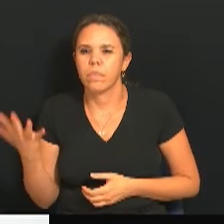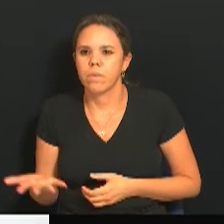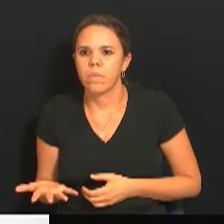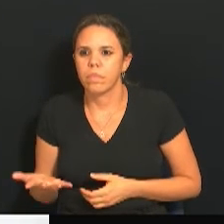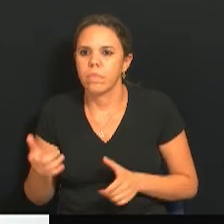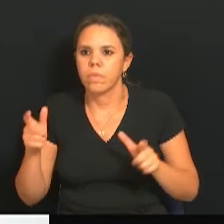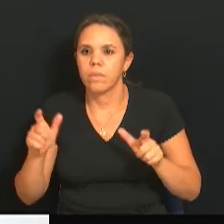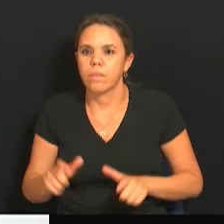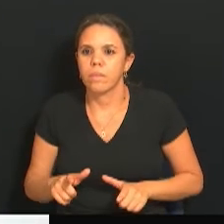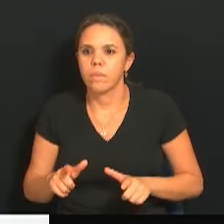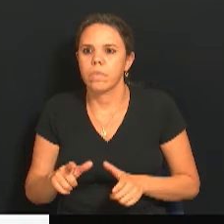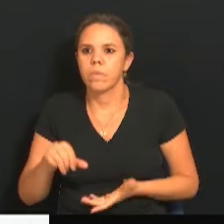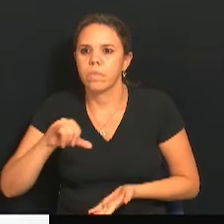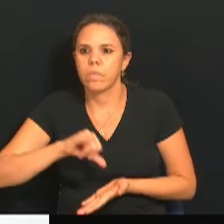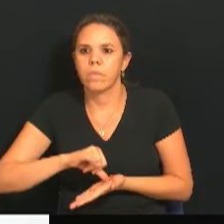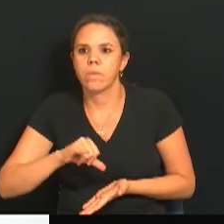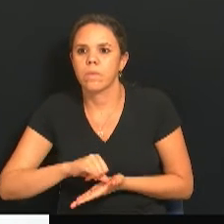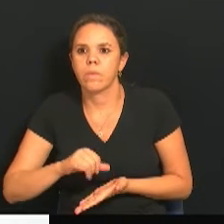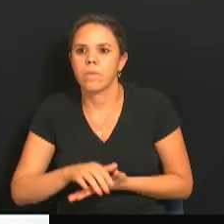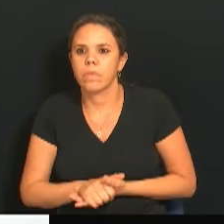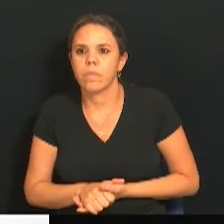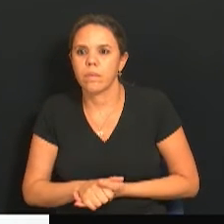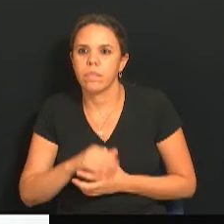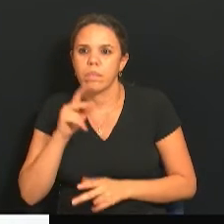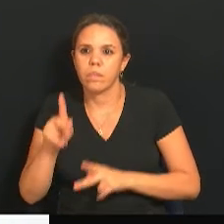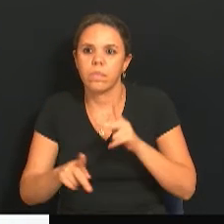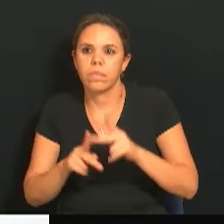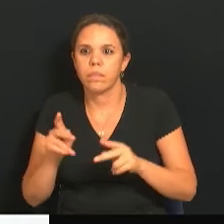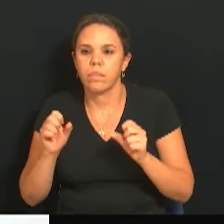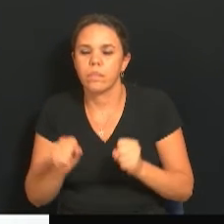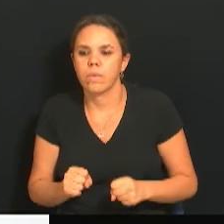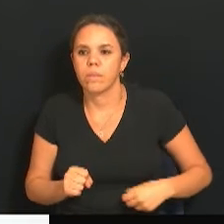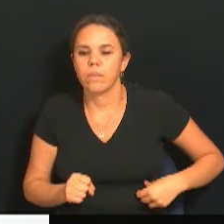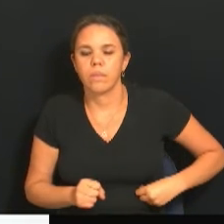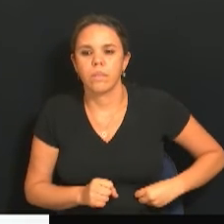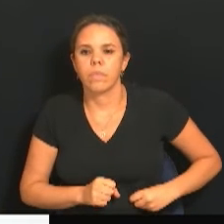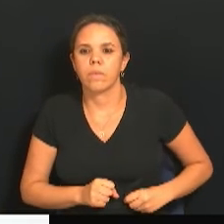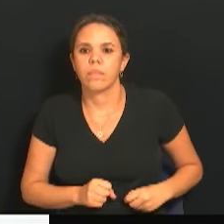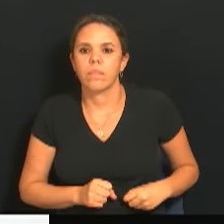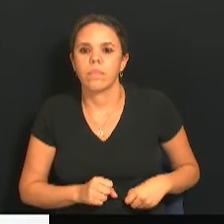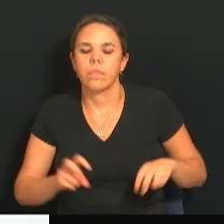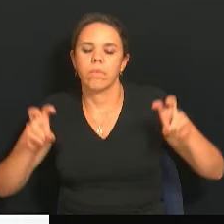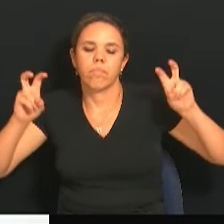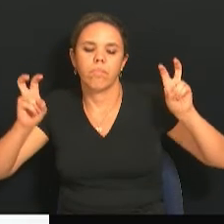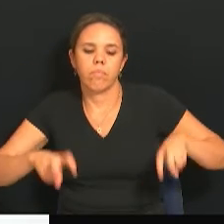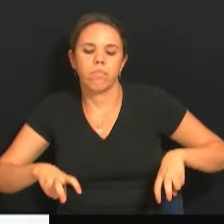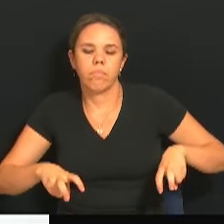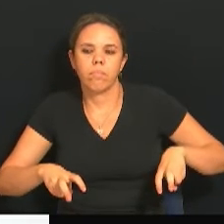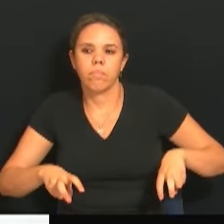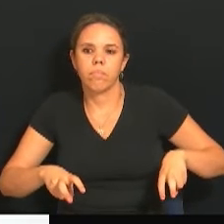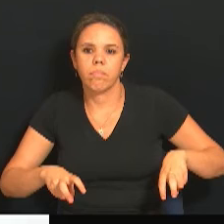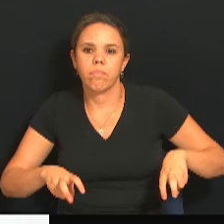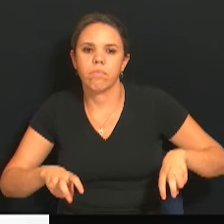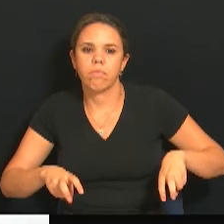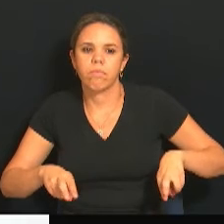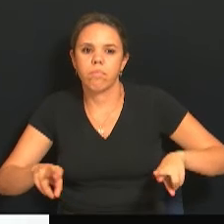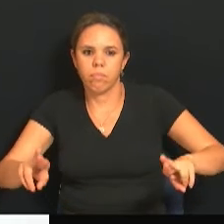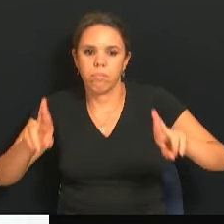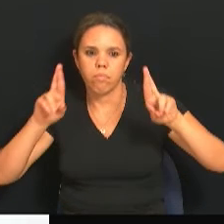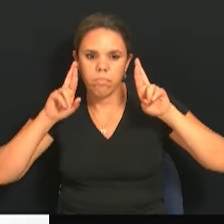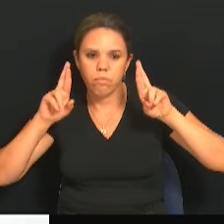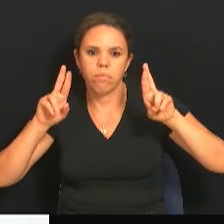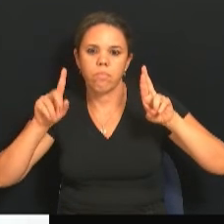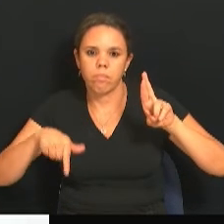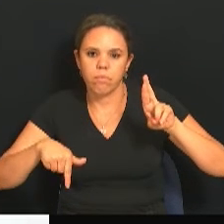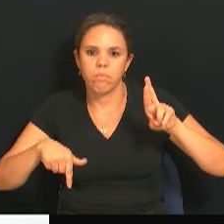local centralizado, com as pessoas podendo sentar-se a uma mesa, é dignidade. Isso é